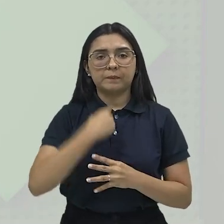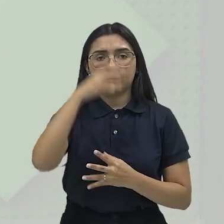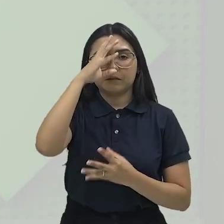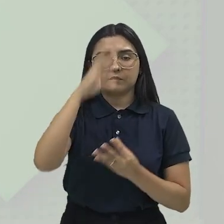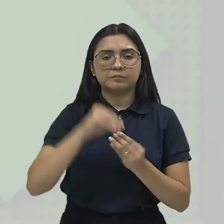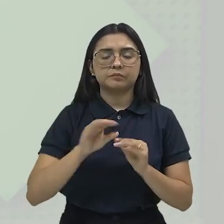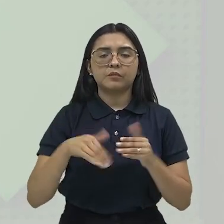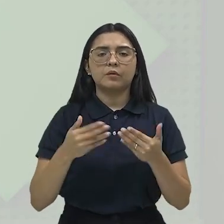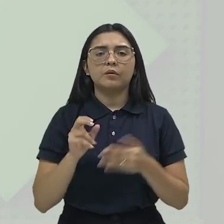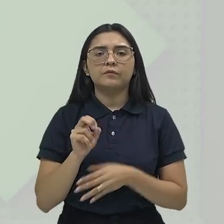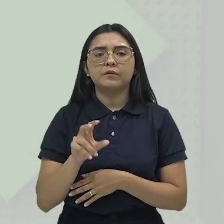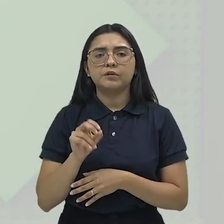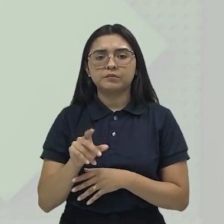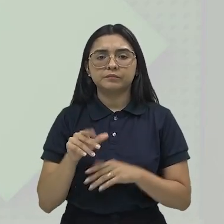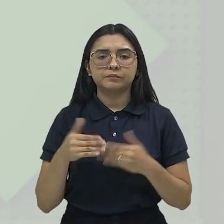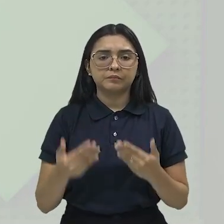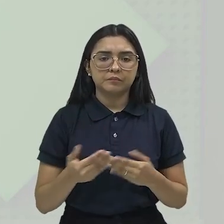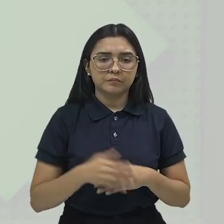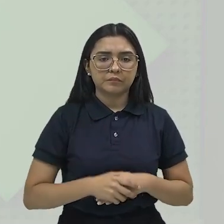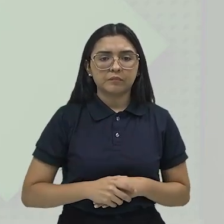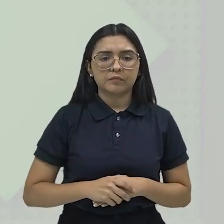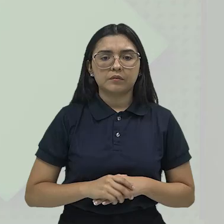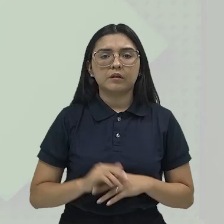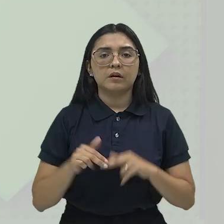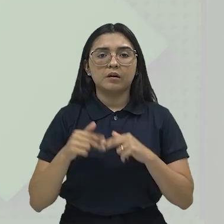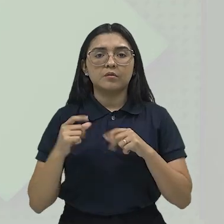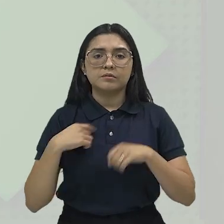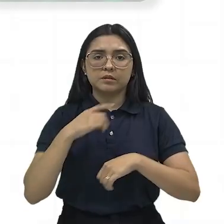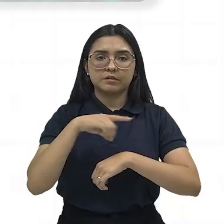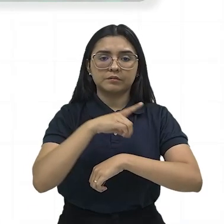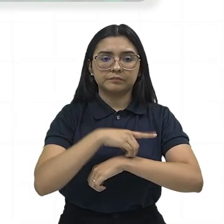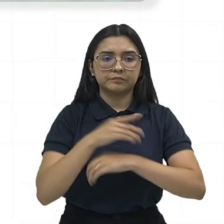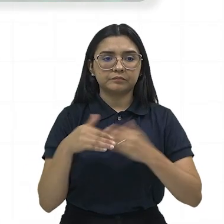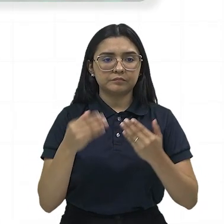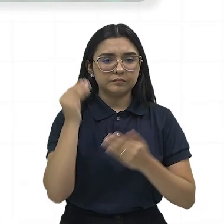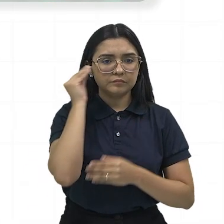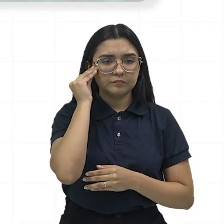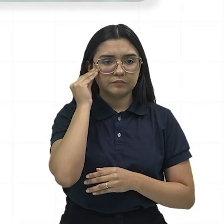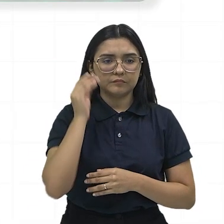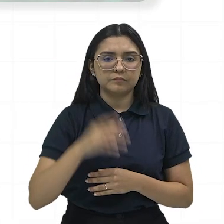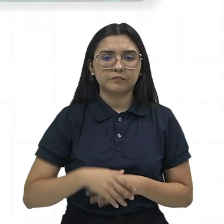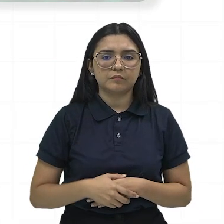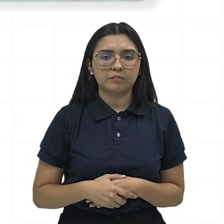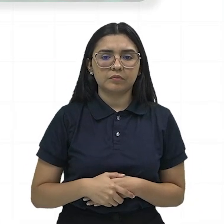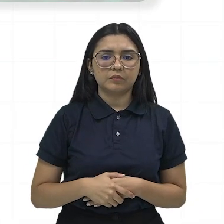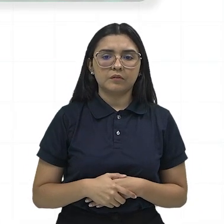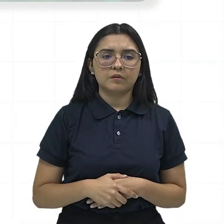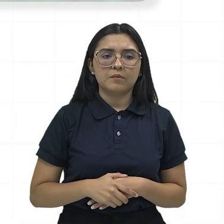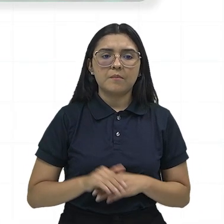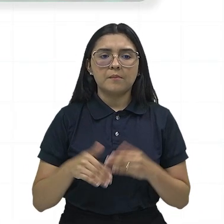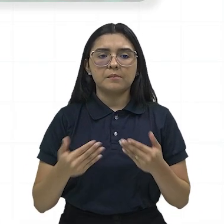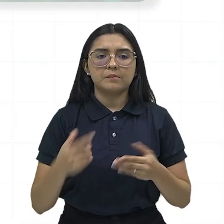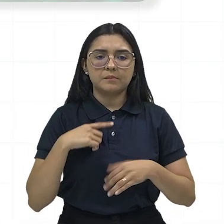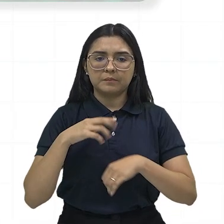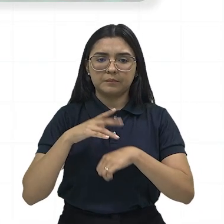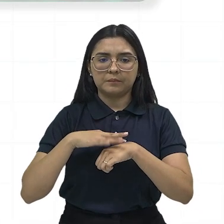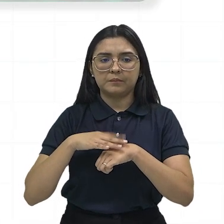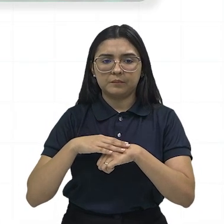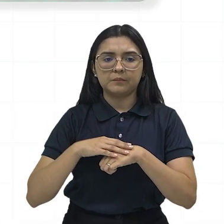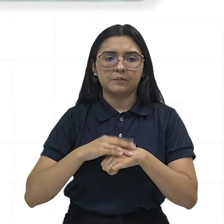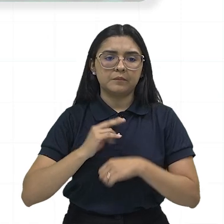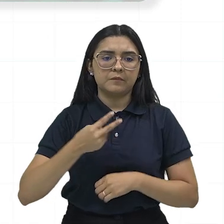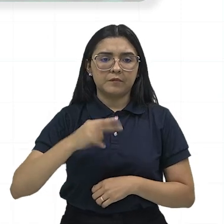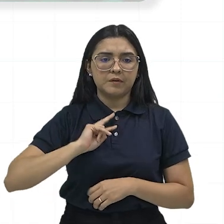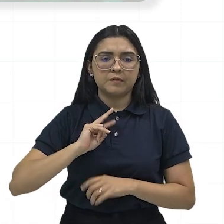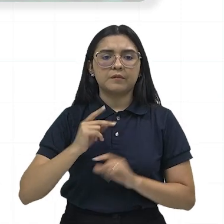é o vírus que causa a doença, né, a dengue. Vamos observar. Bom, a dengue ela é uma doença